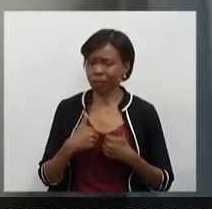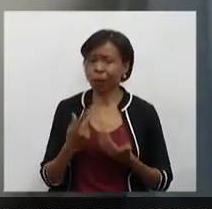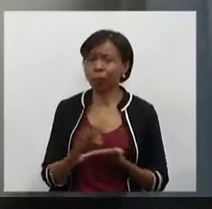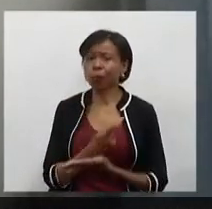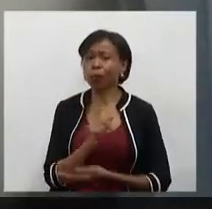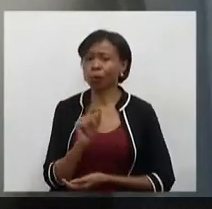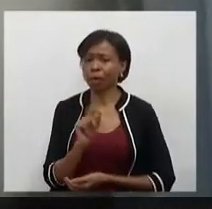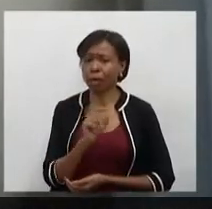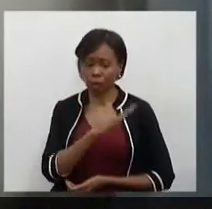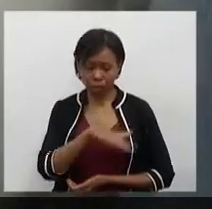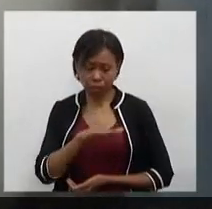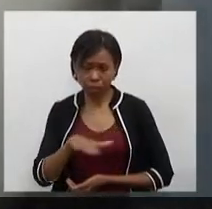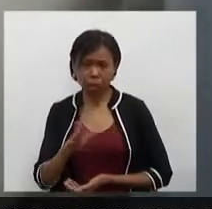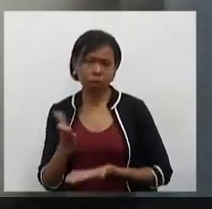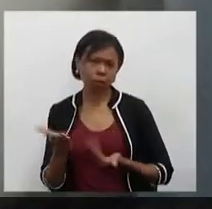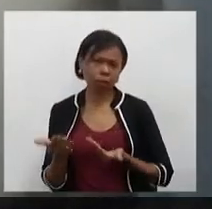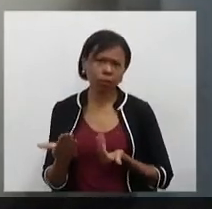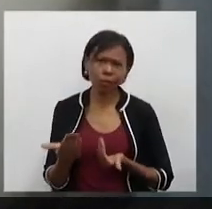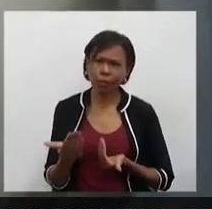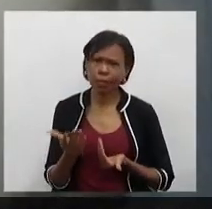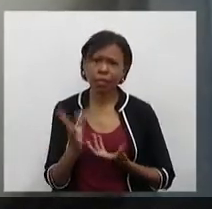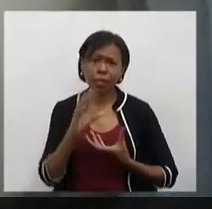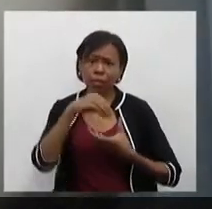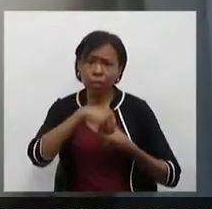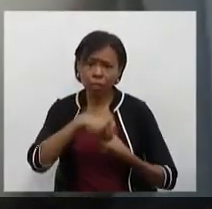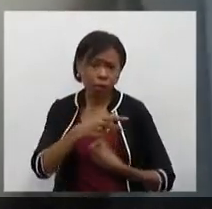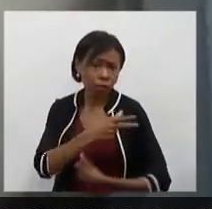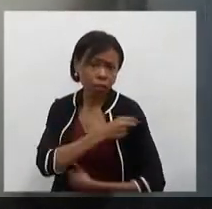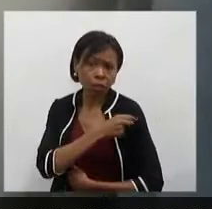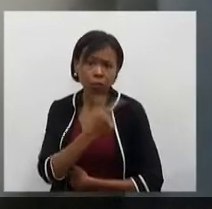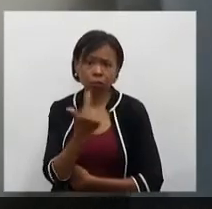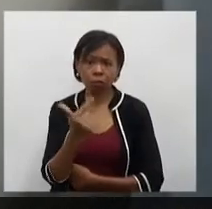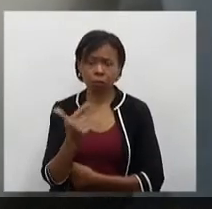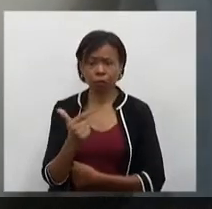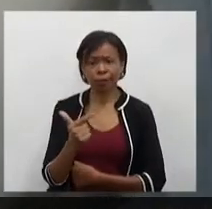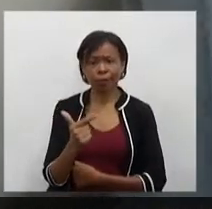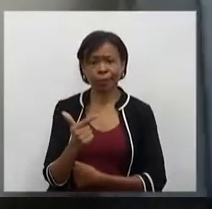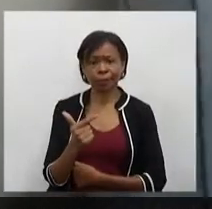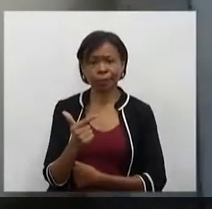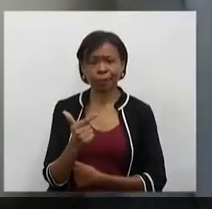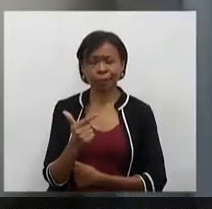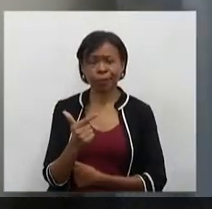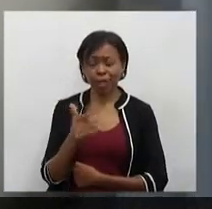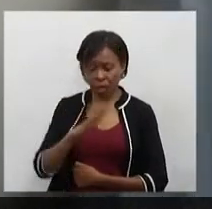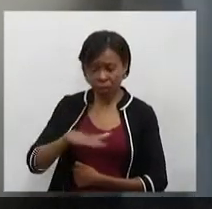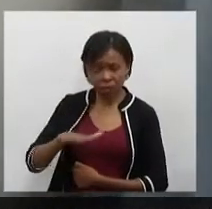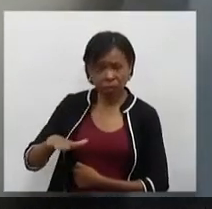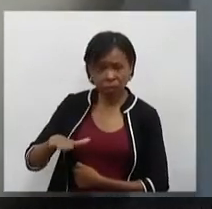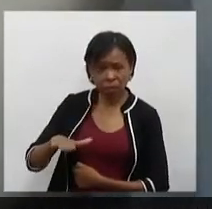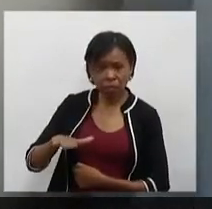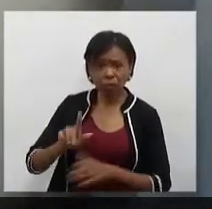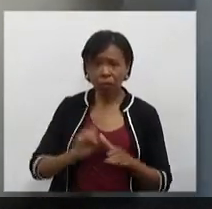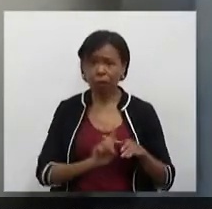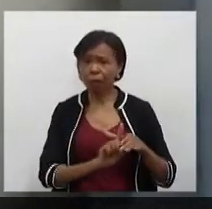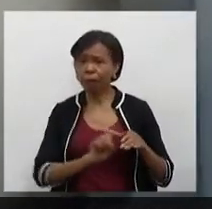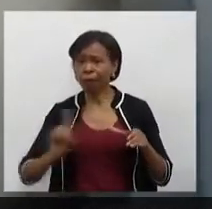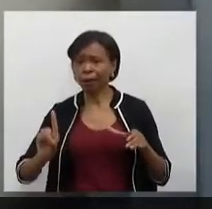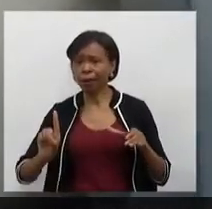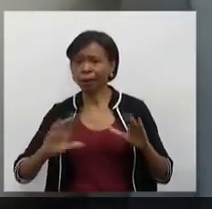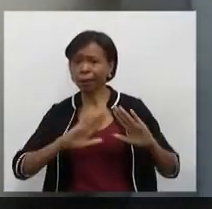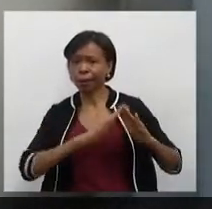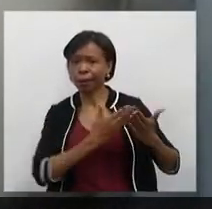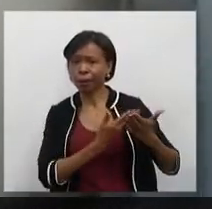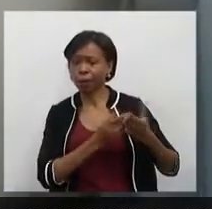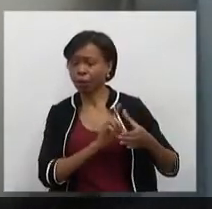vacinação, crianças, adolescentes, até adultos, né? Elas estão afastadas da escola, elas estão afastadas de